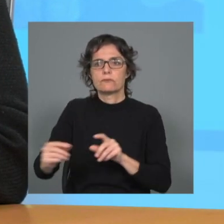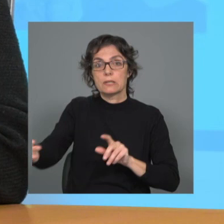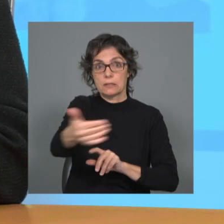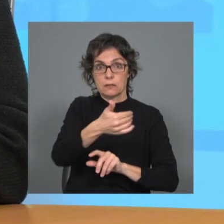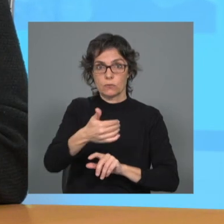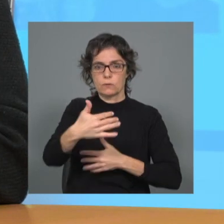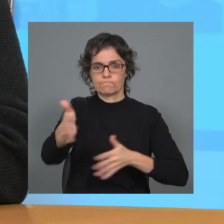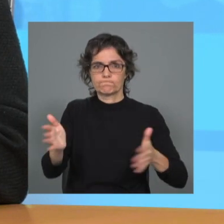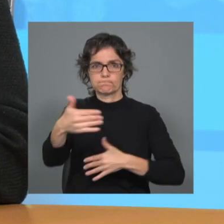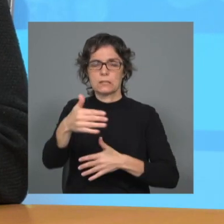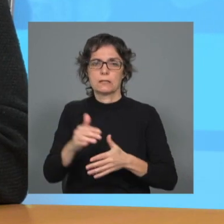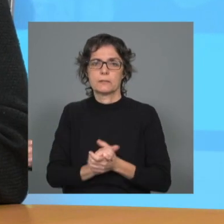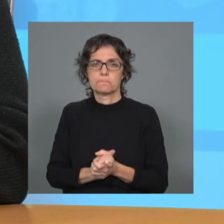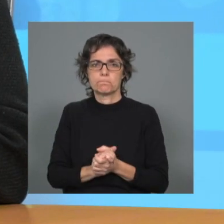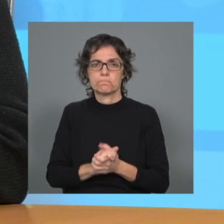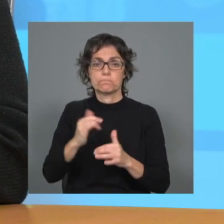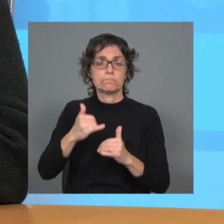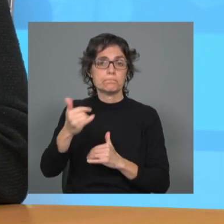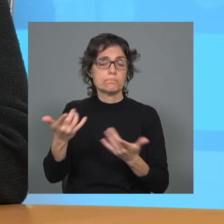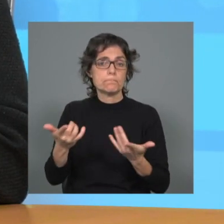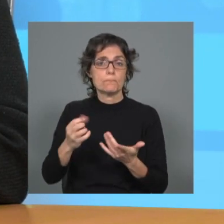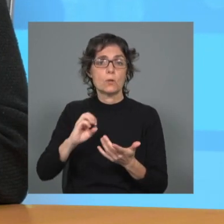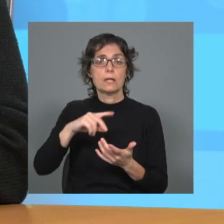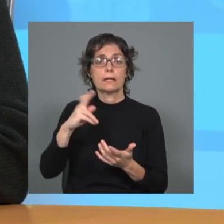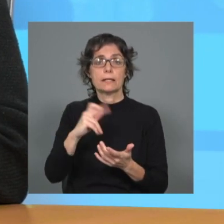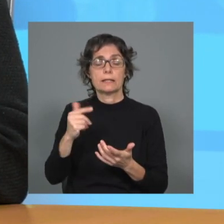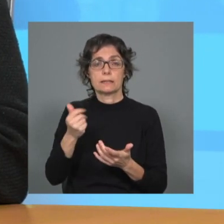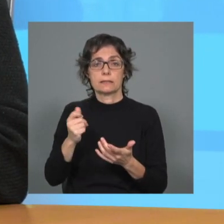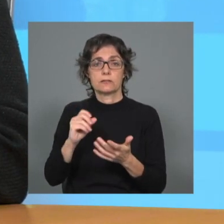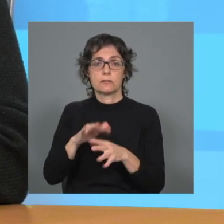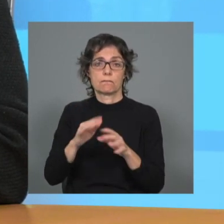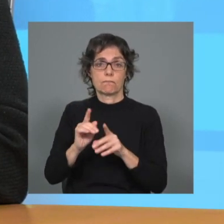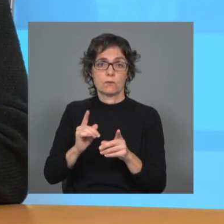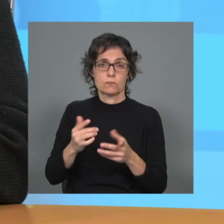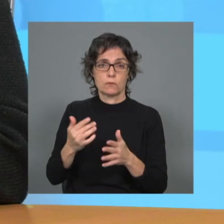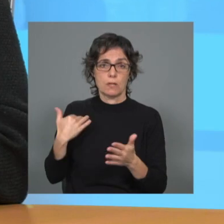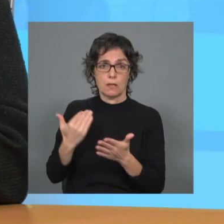géneros. A Caritas o que tem feito, na maior parte desses casos, é tentar